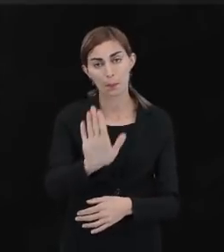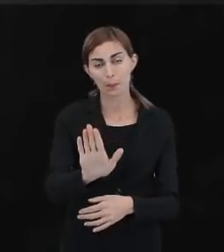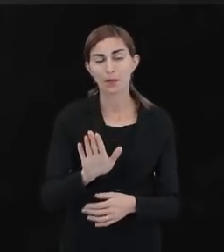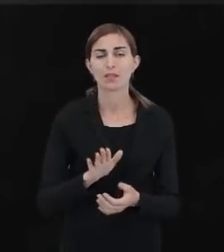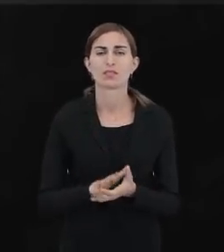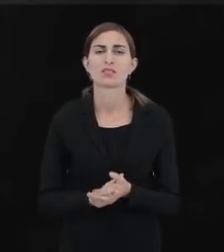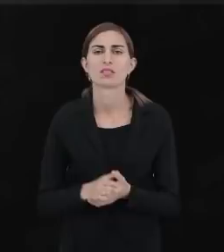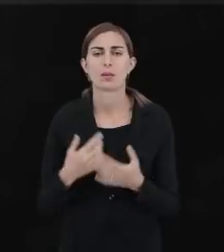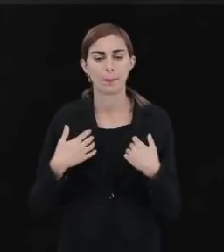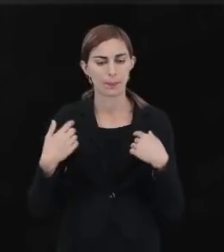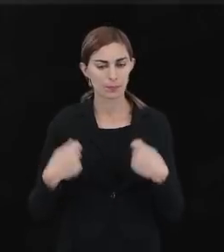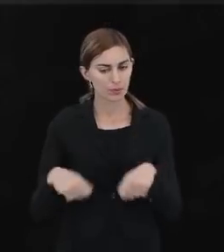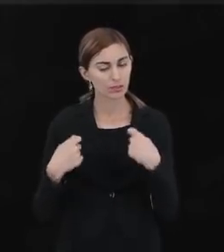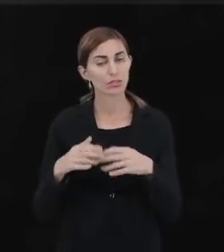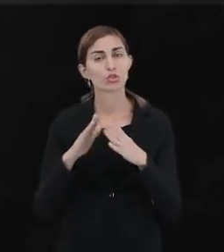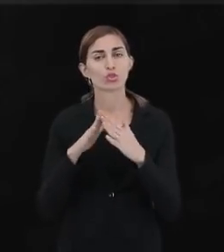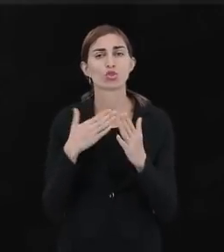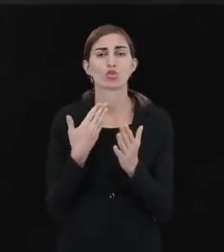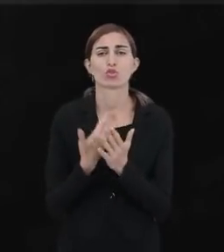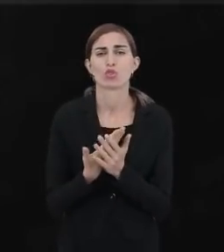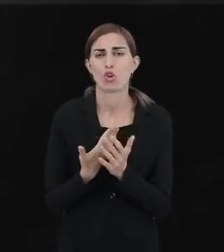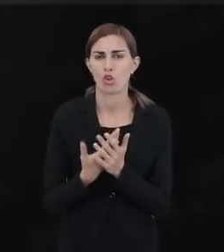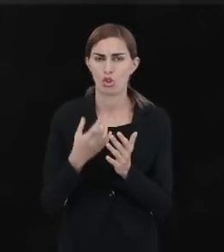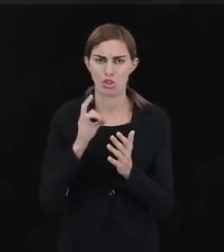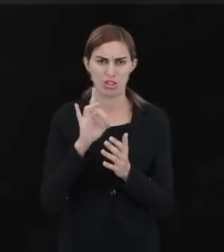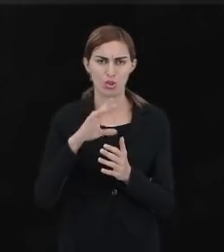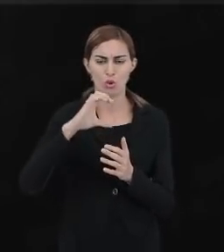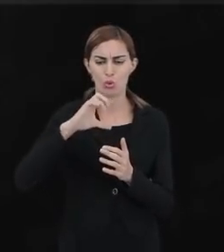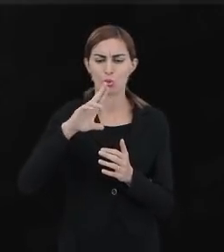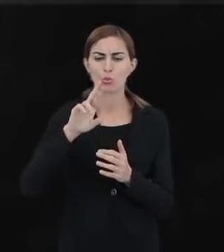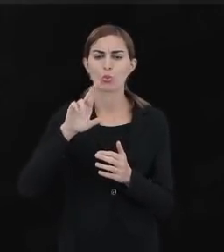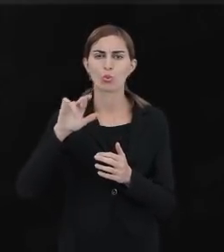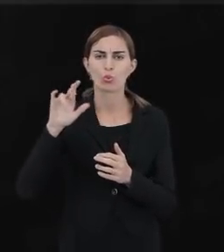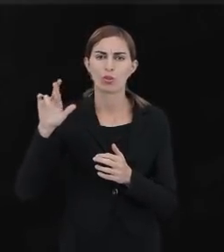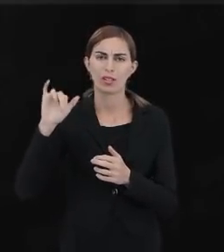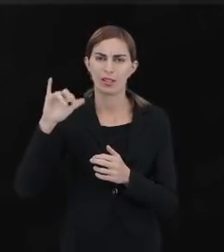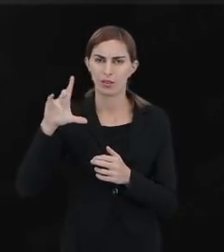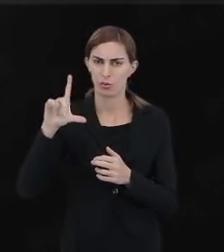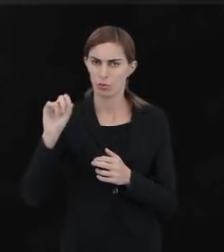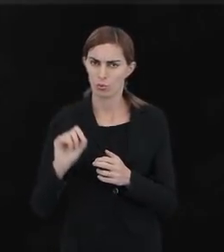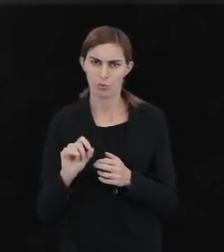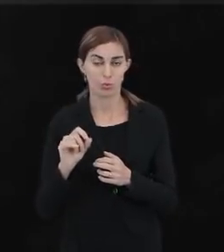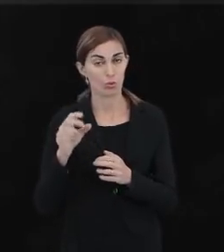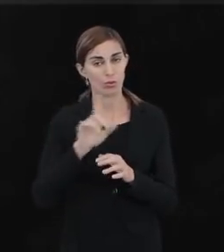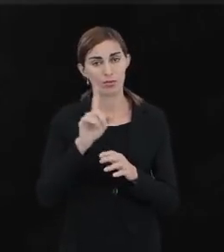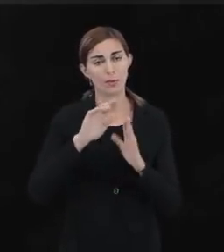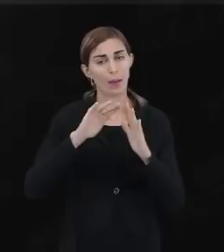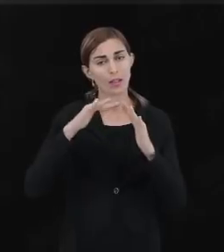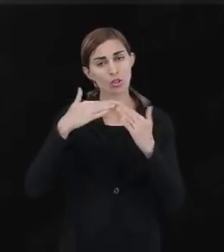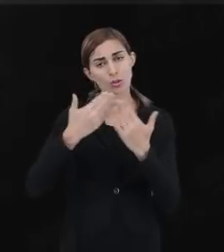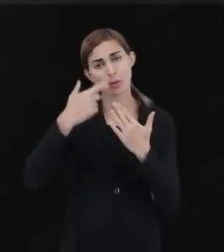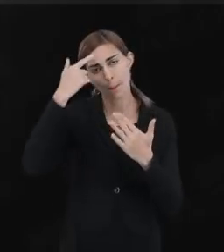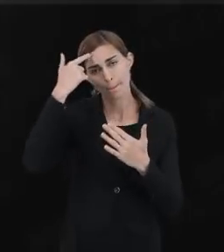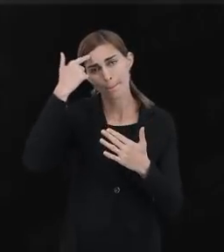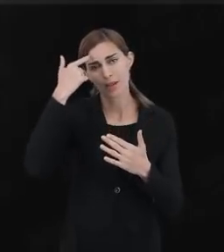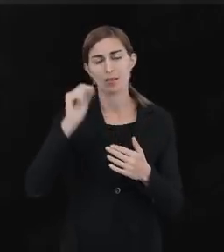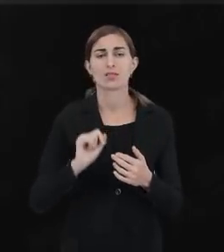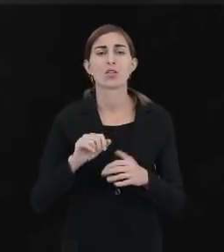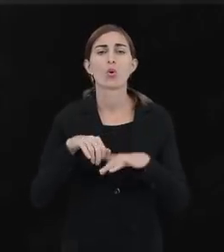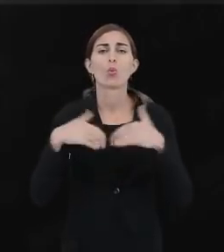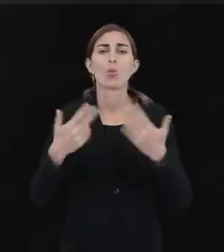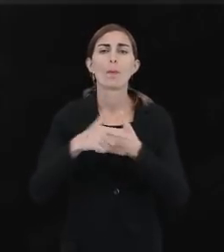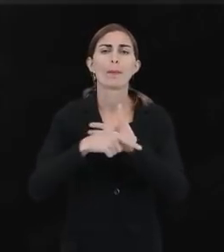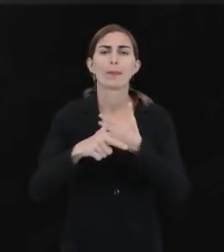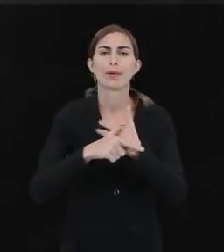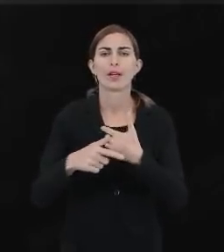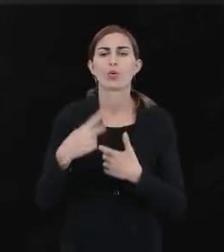preciso que a escola isso não quer dizer currículo é preciso que a escola pense qual é o seu